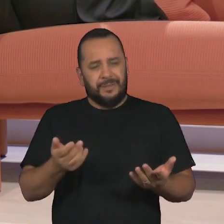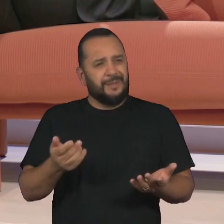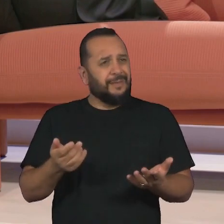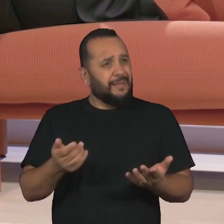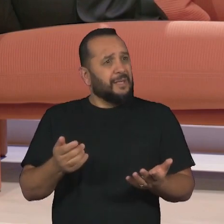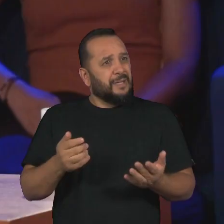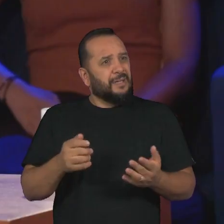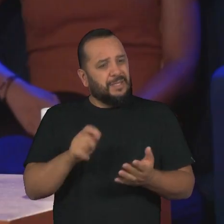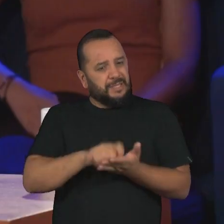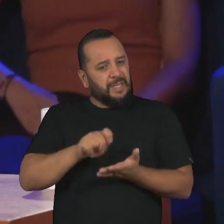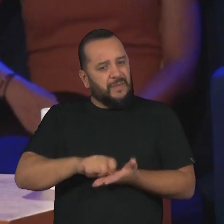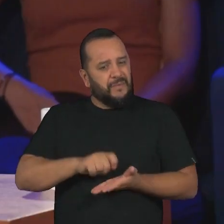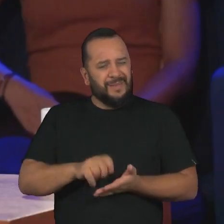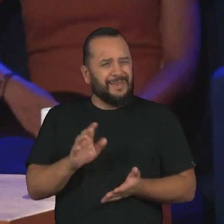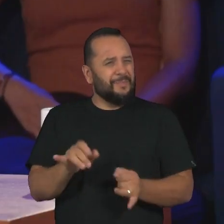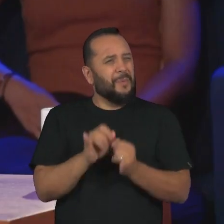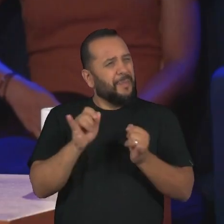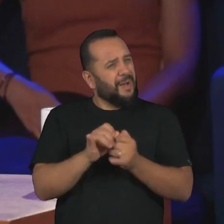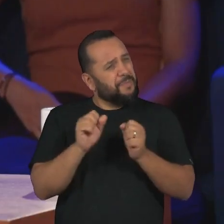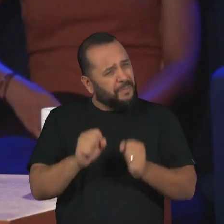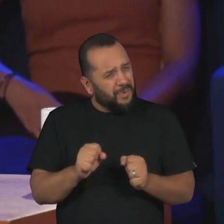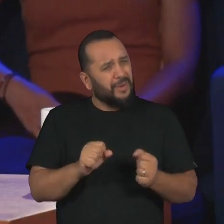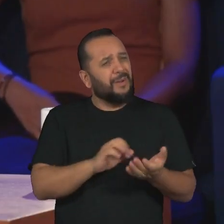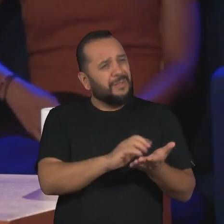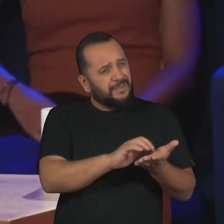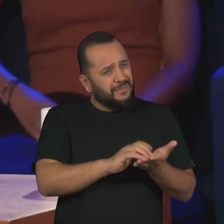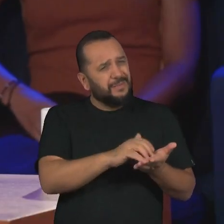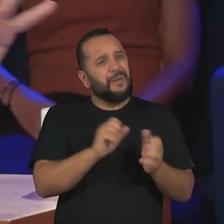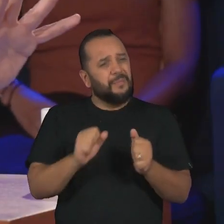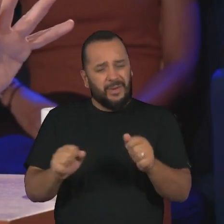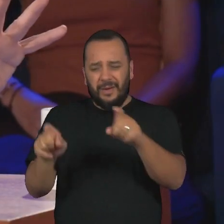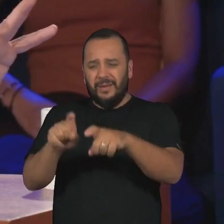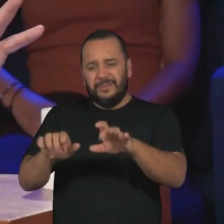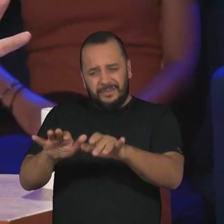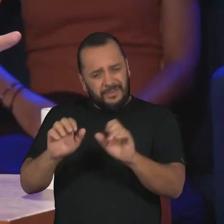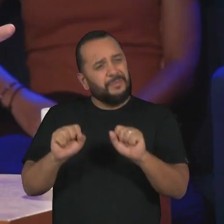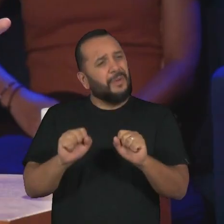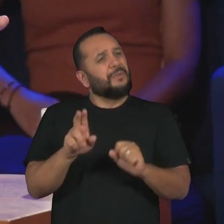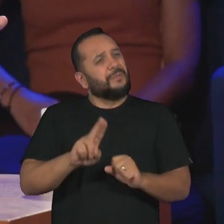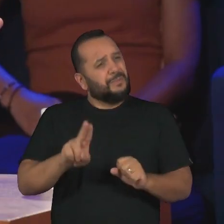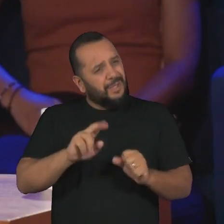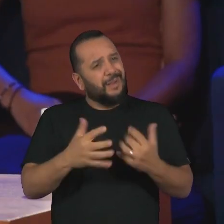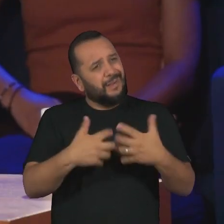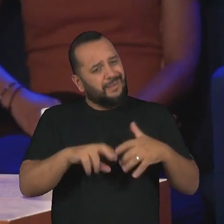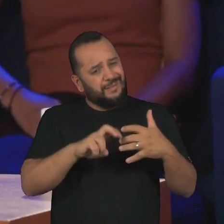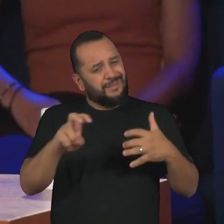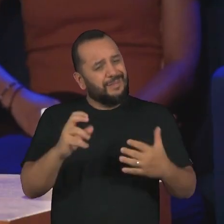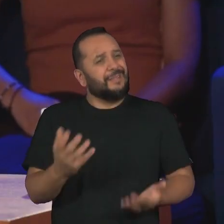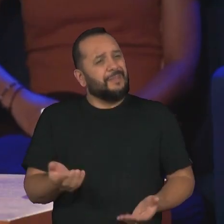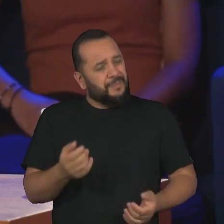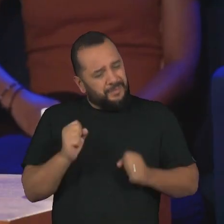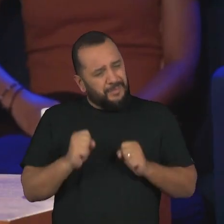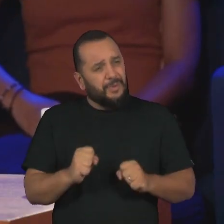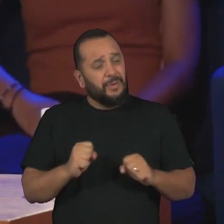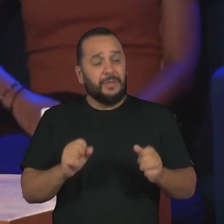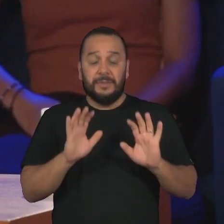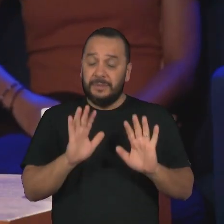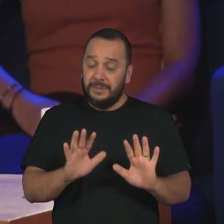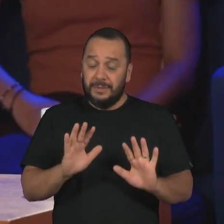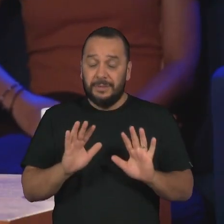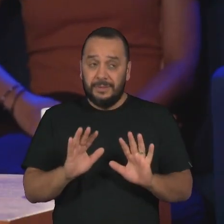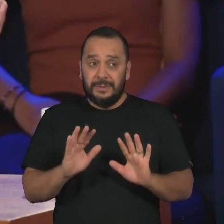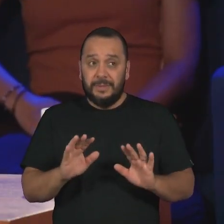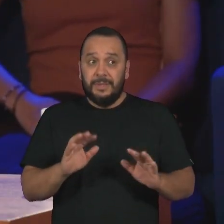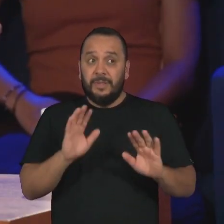bobagem. Eu acho que o preocupante dessa época das telas é roubar uma parte